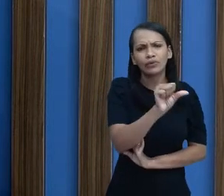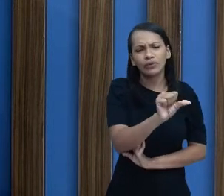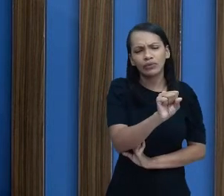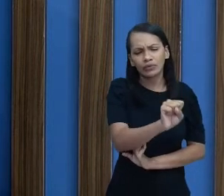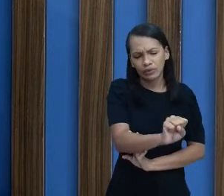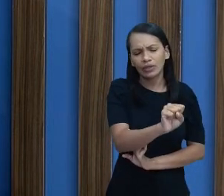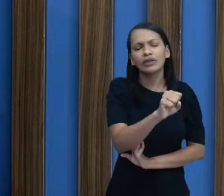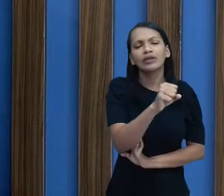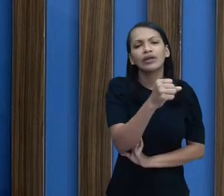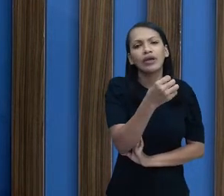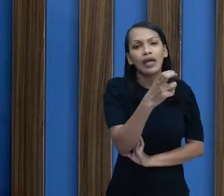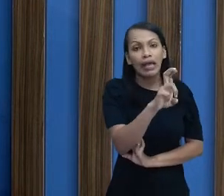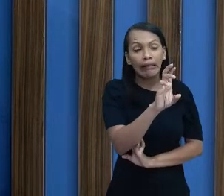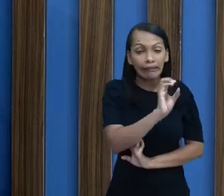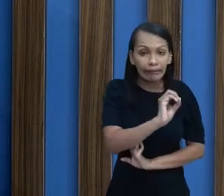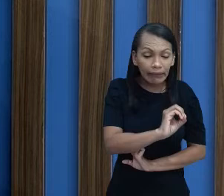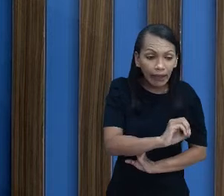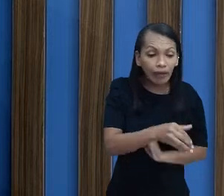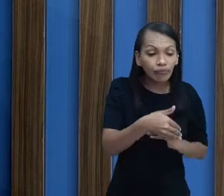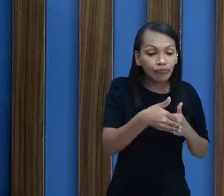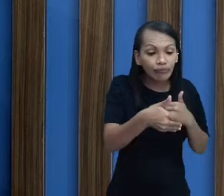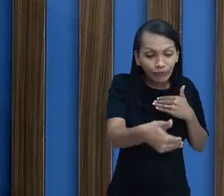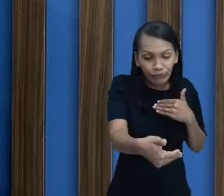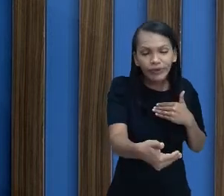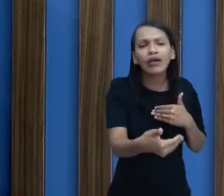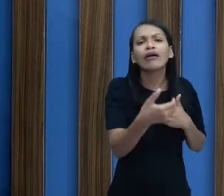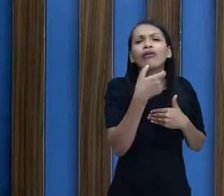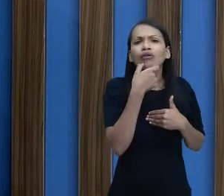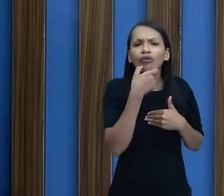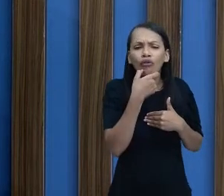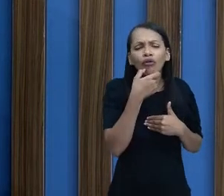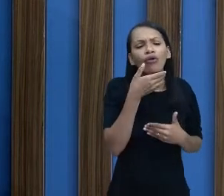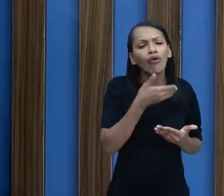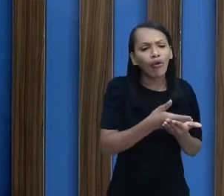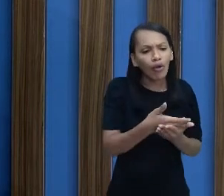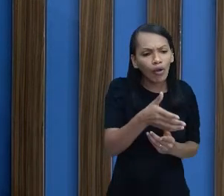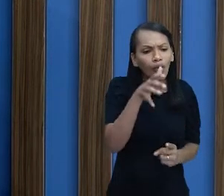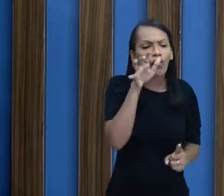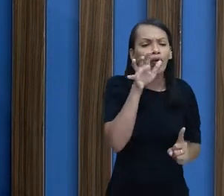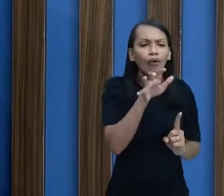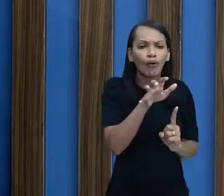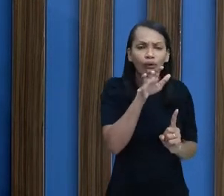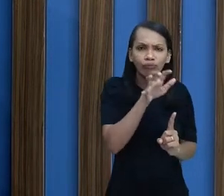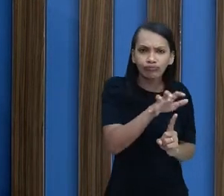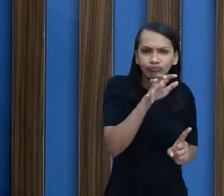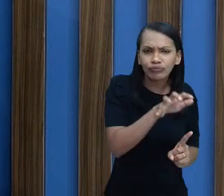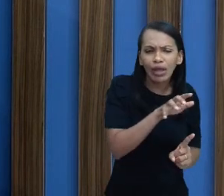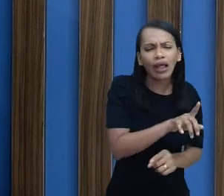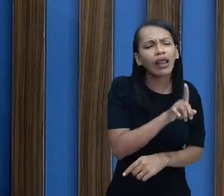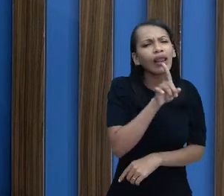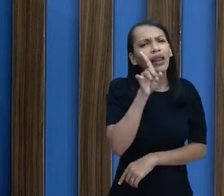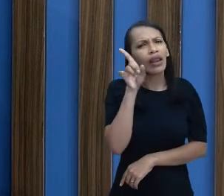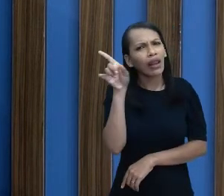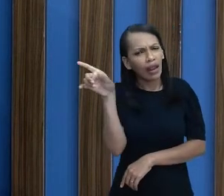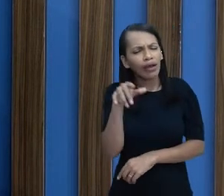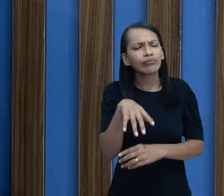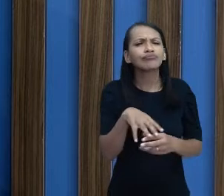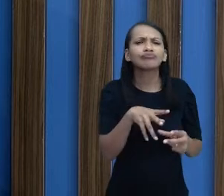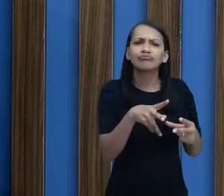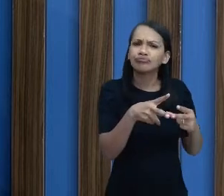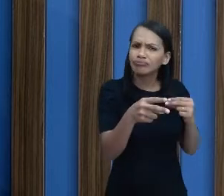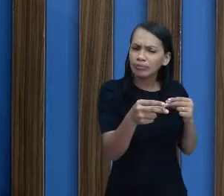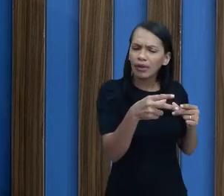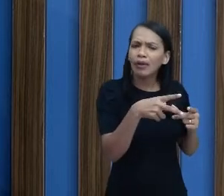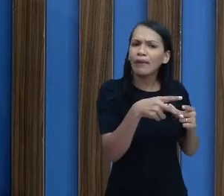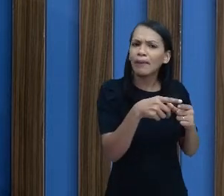1870, os Estados Unidos começa a fazer a sua influência industrial e econômica no Japão. Não é? E